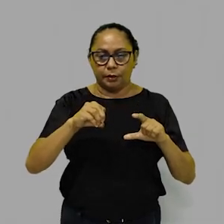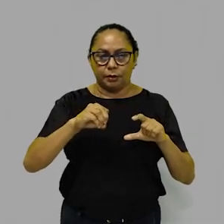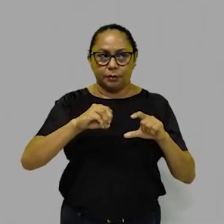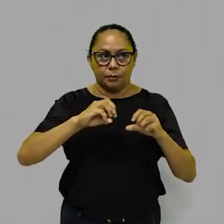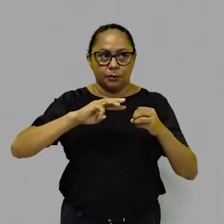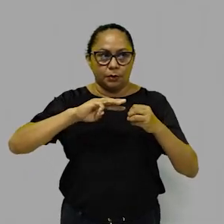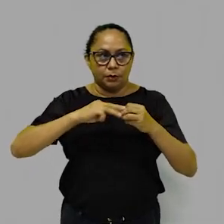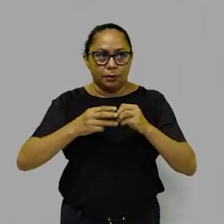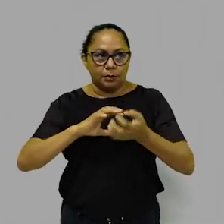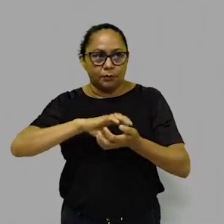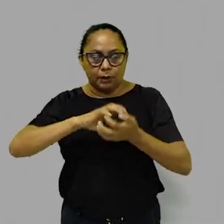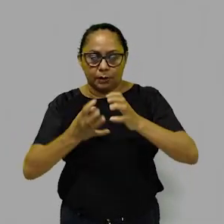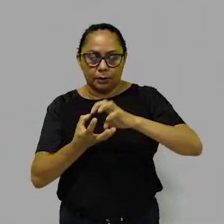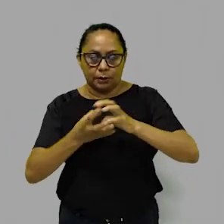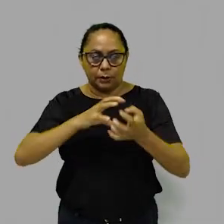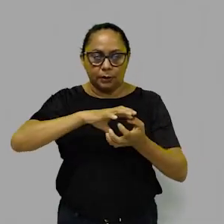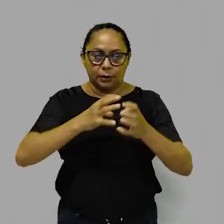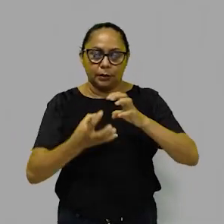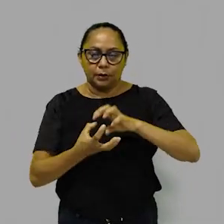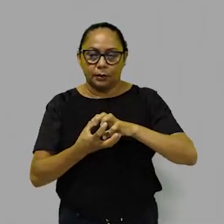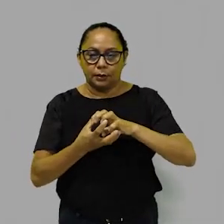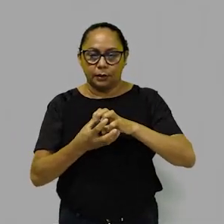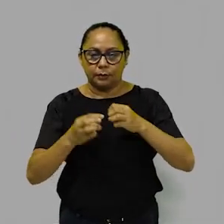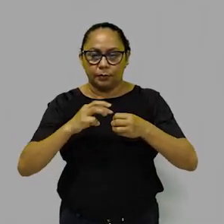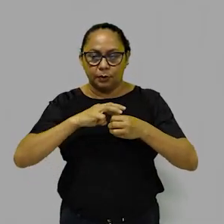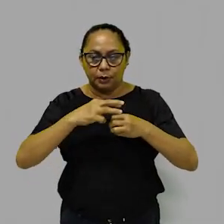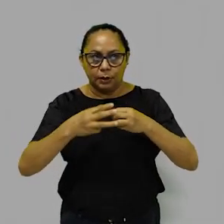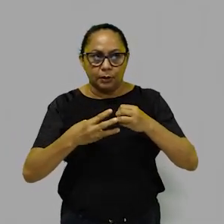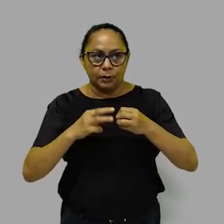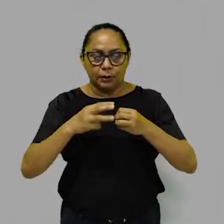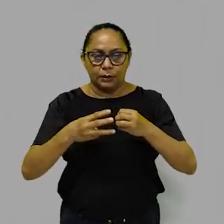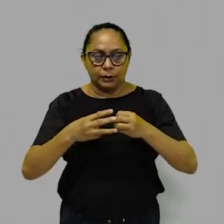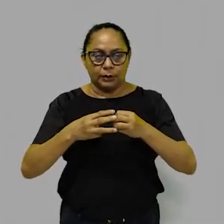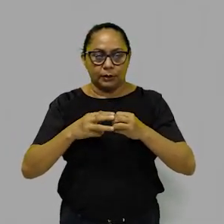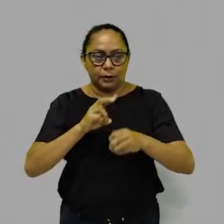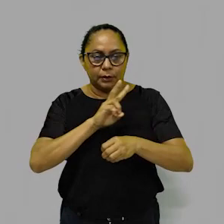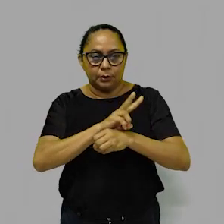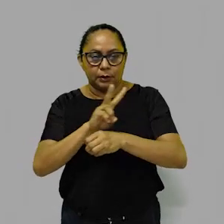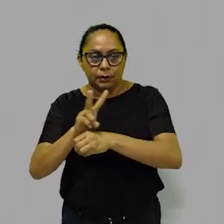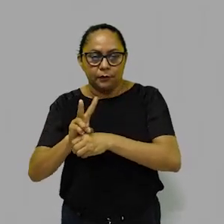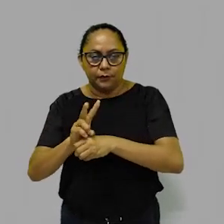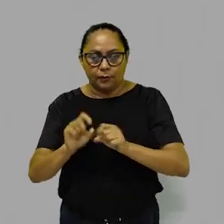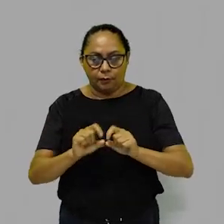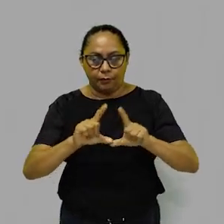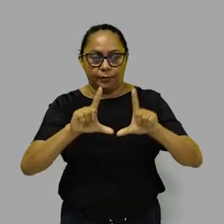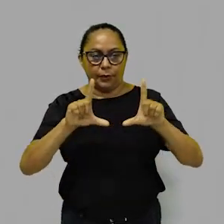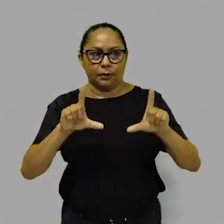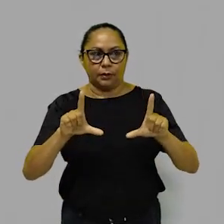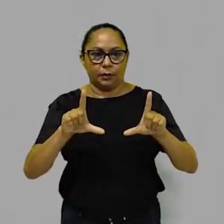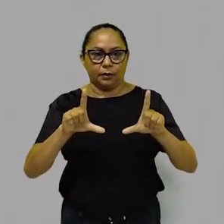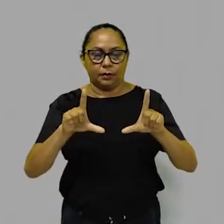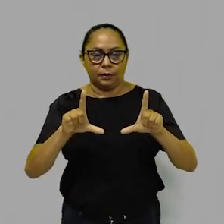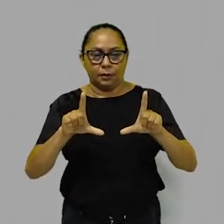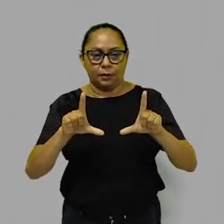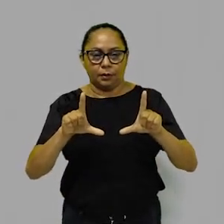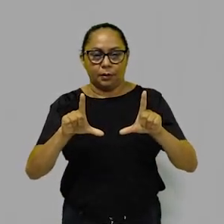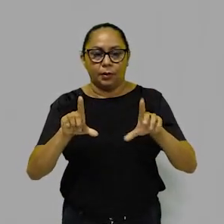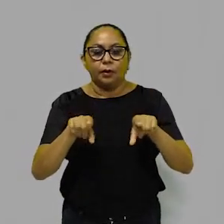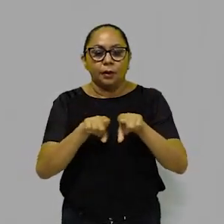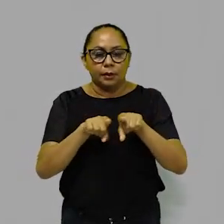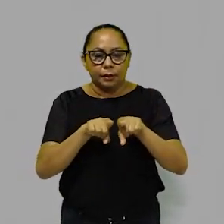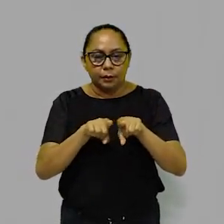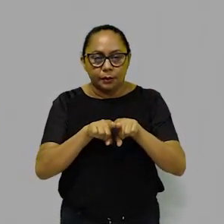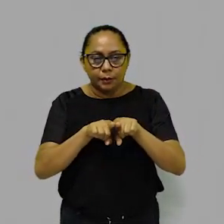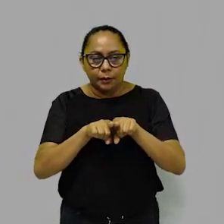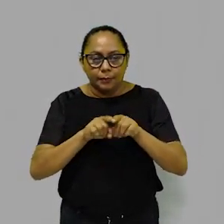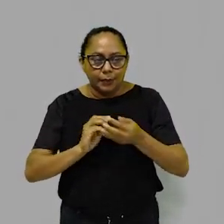o metabolismo das células de defesa aumentar, elas vão estar mais ativas e mais propícias para